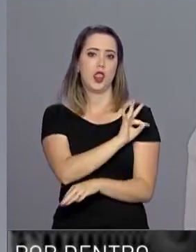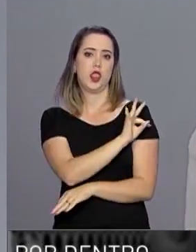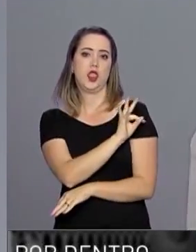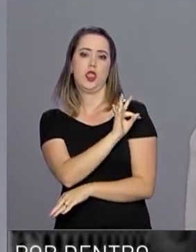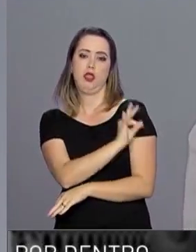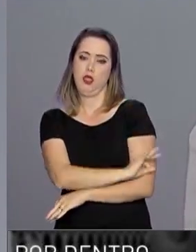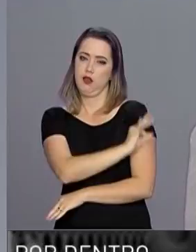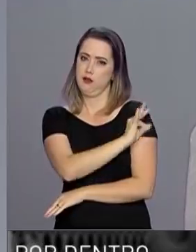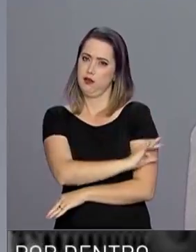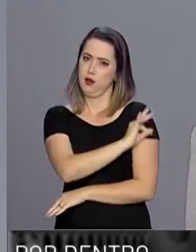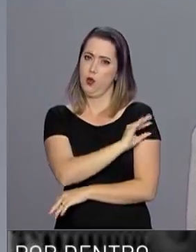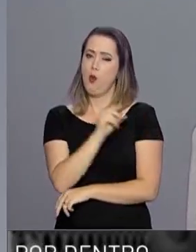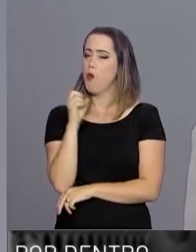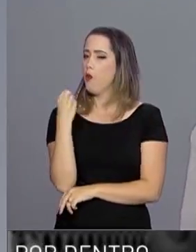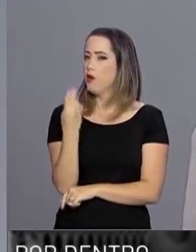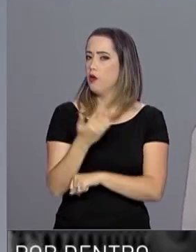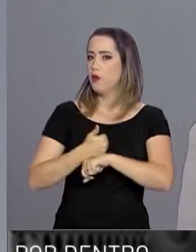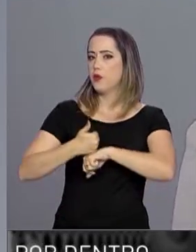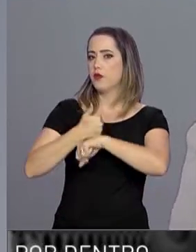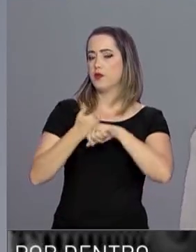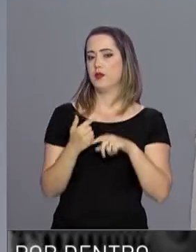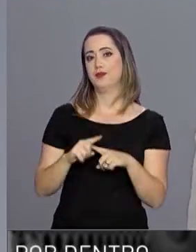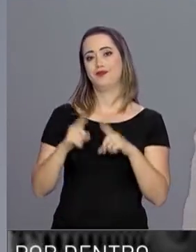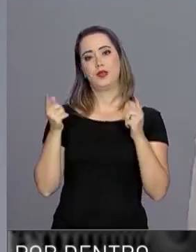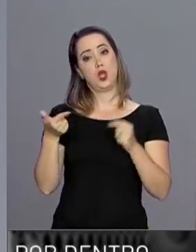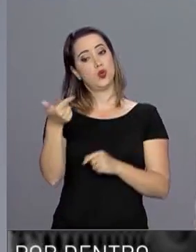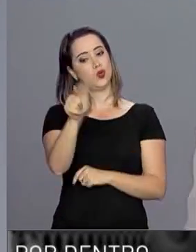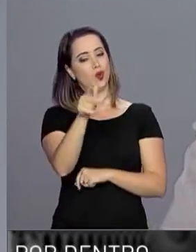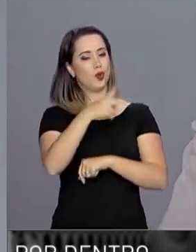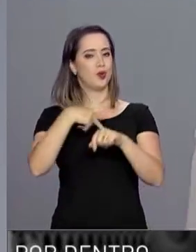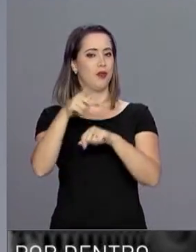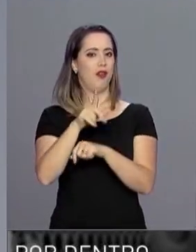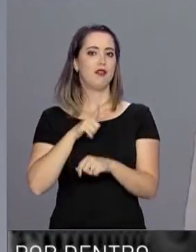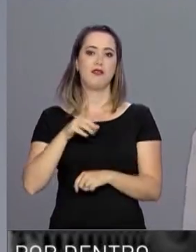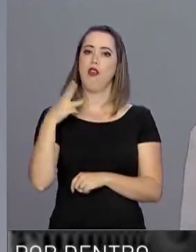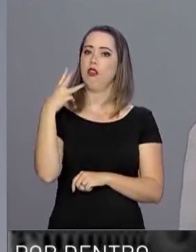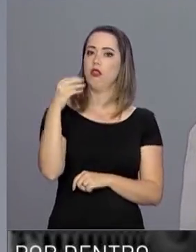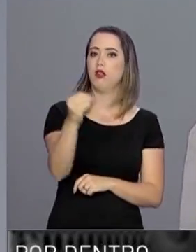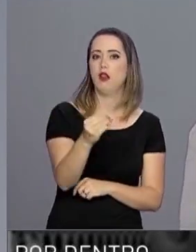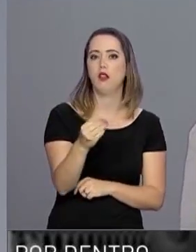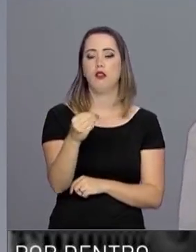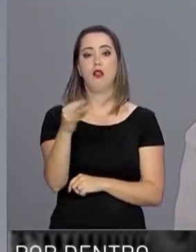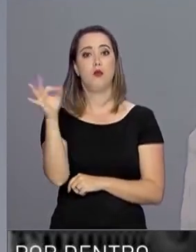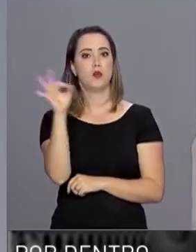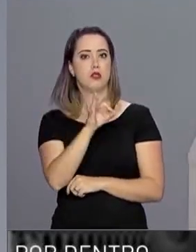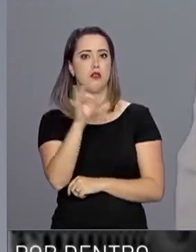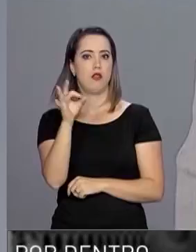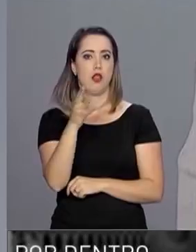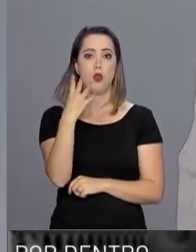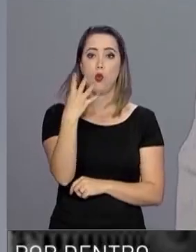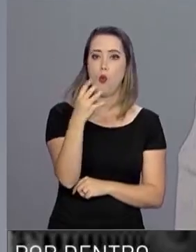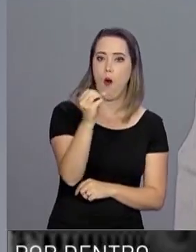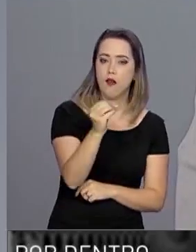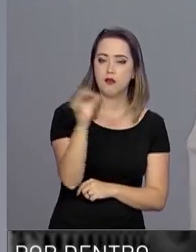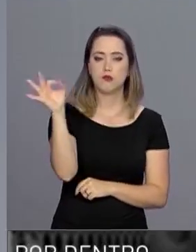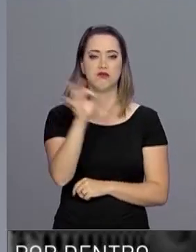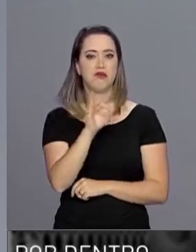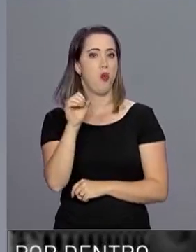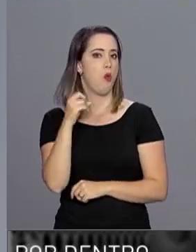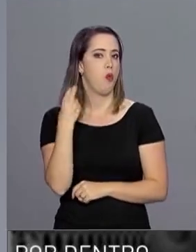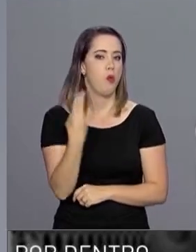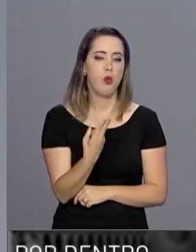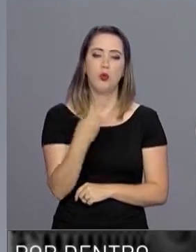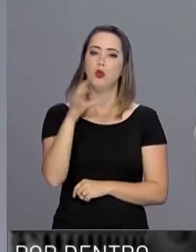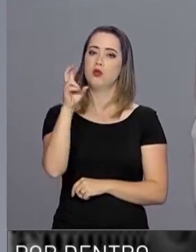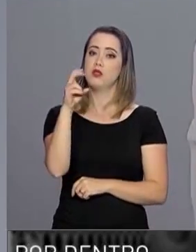ou profissional. É, enquanto outros países têm 30, 40, 50% dos seus jovens fazendo ensino técnico. E fazer o